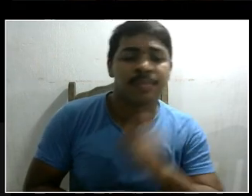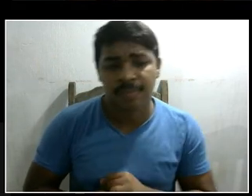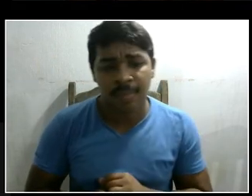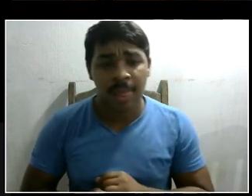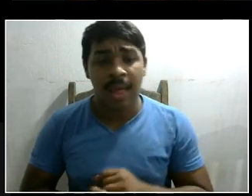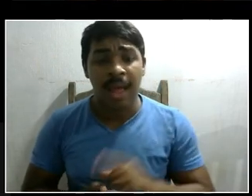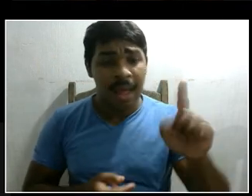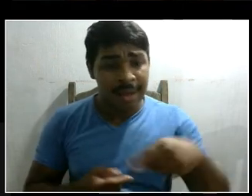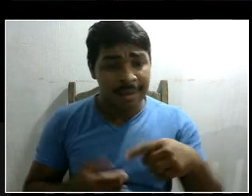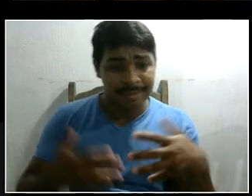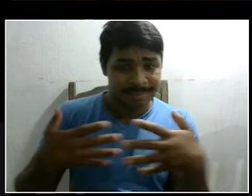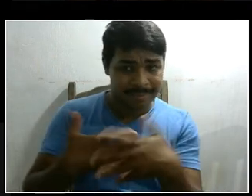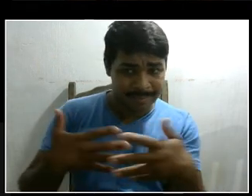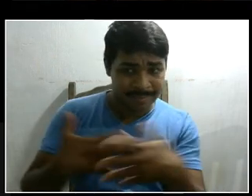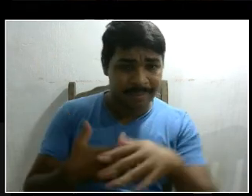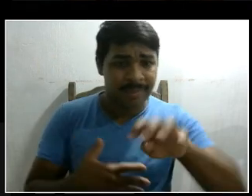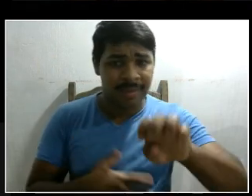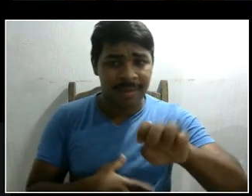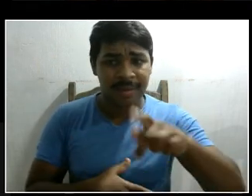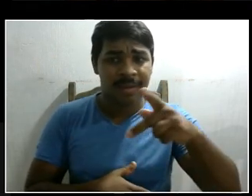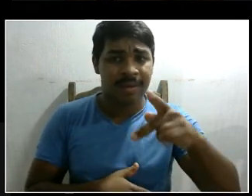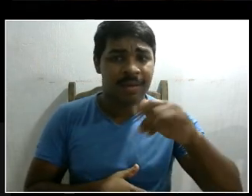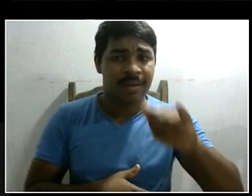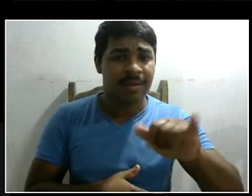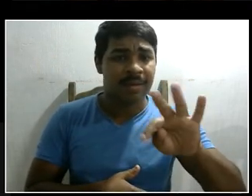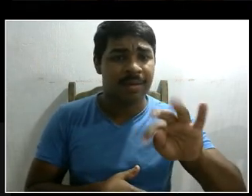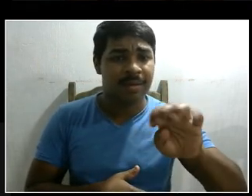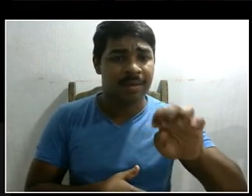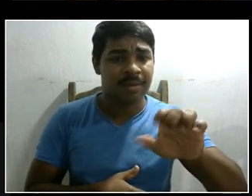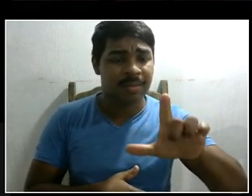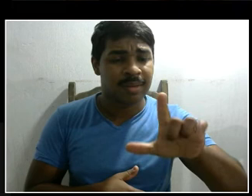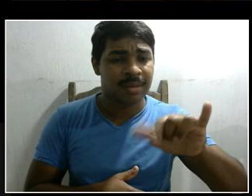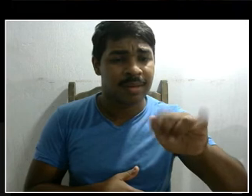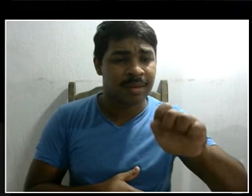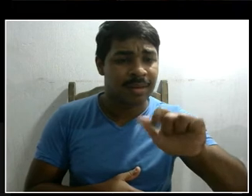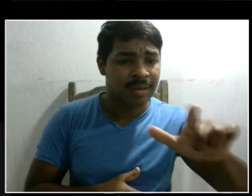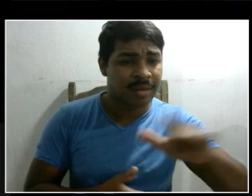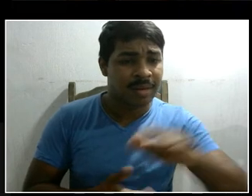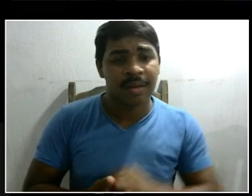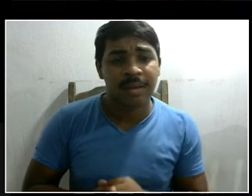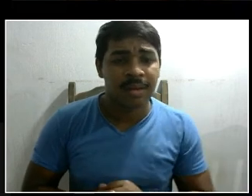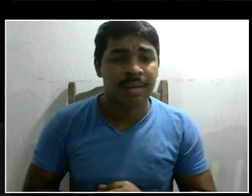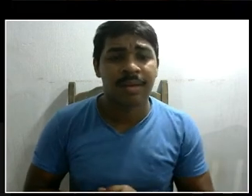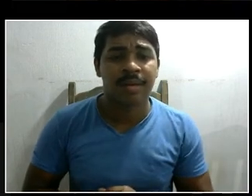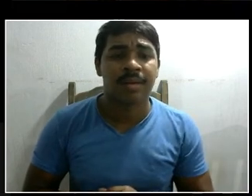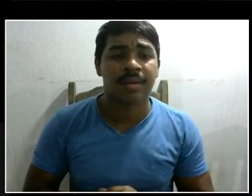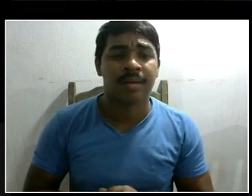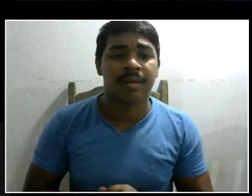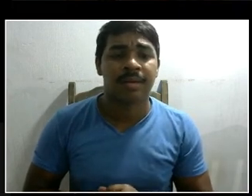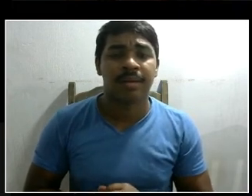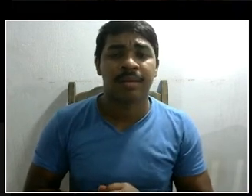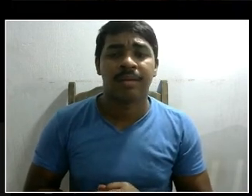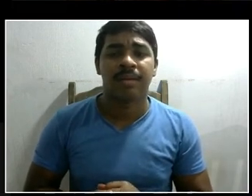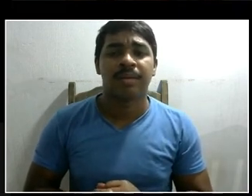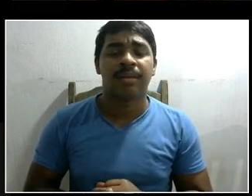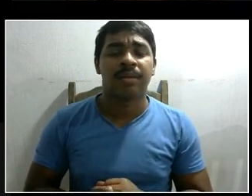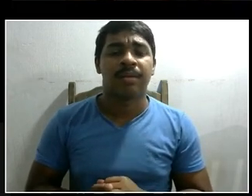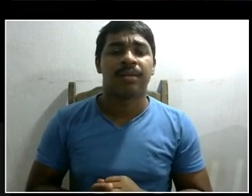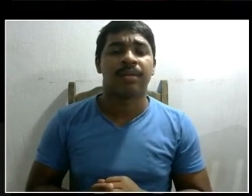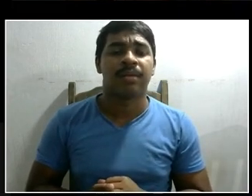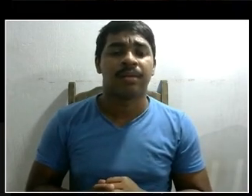Ele é um tecido onde não vai passar vasos sanguíneos, tá? Dentro dele. Então, por isso que ele é chamado de avascular.